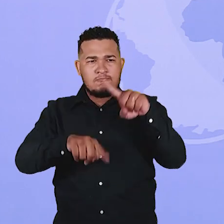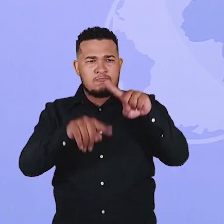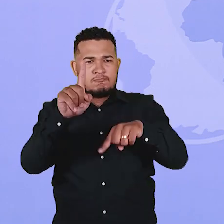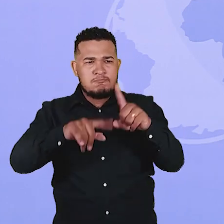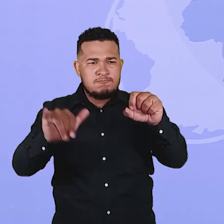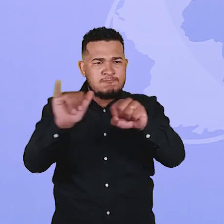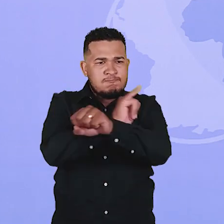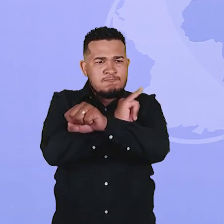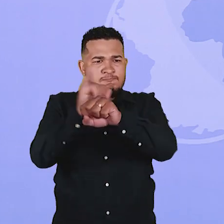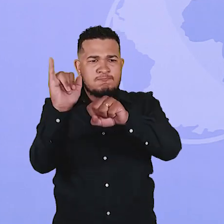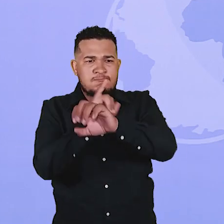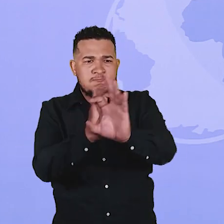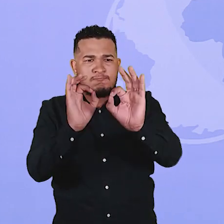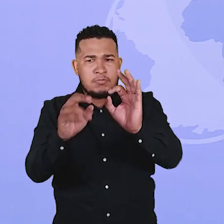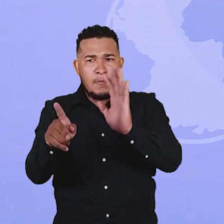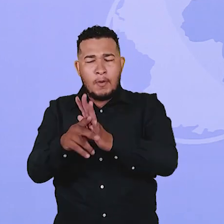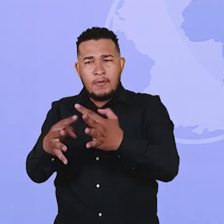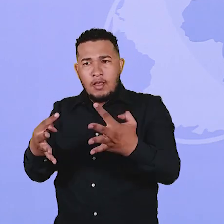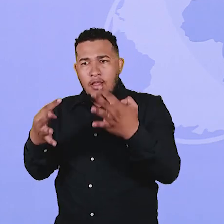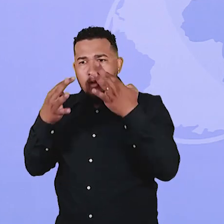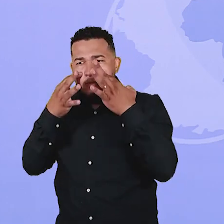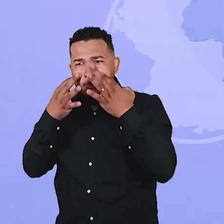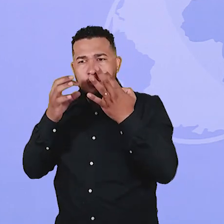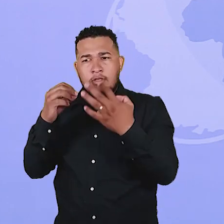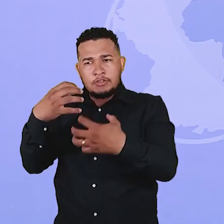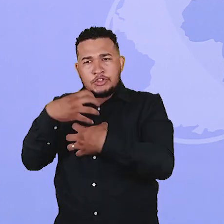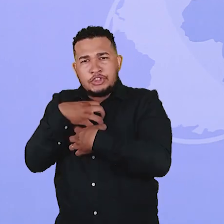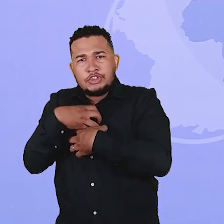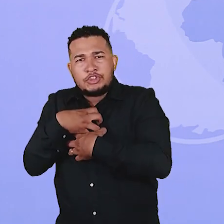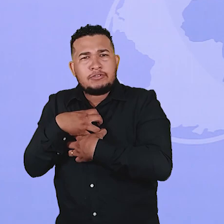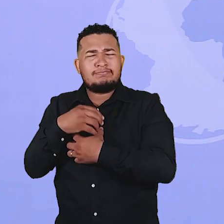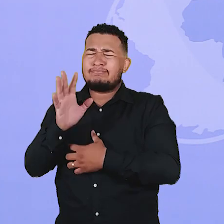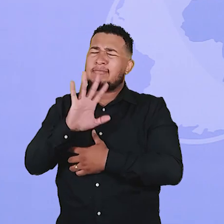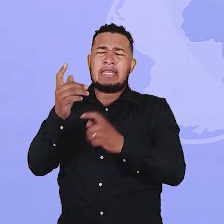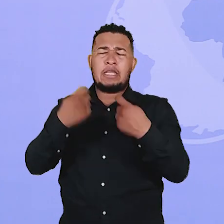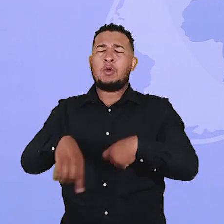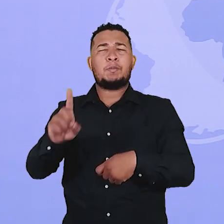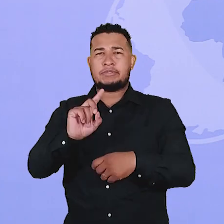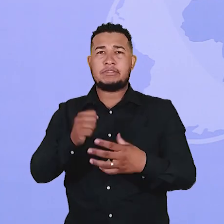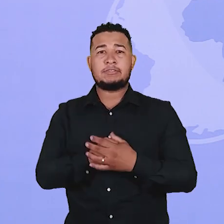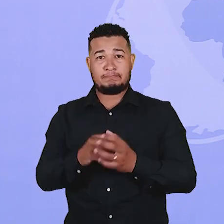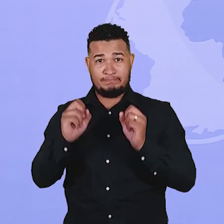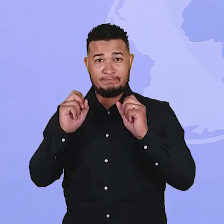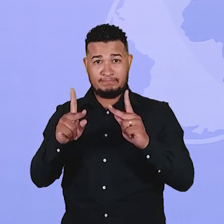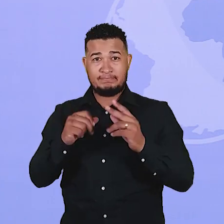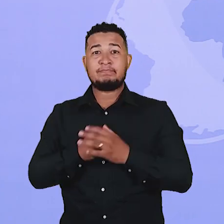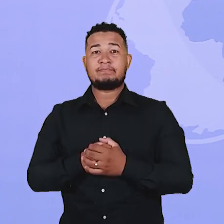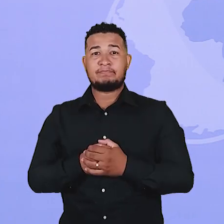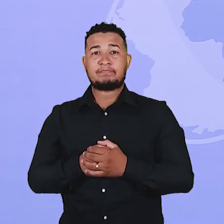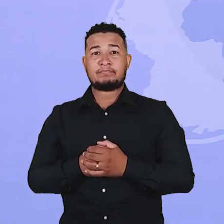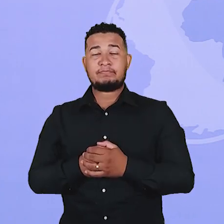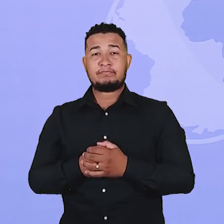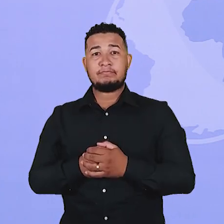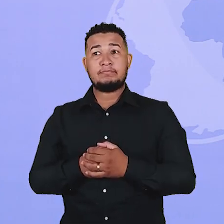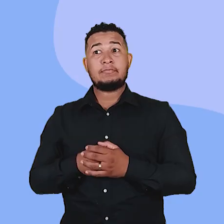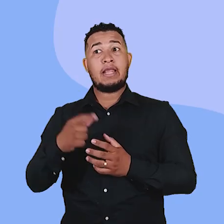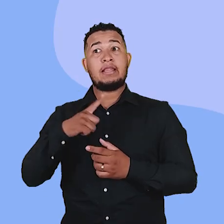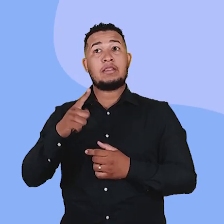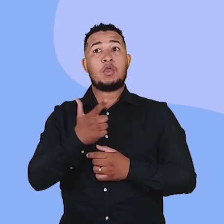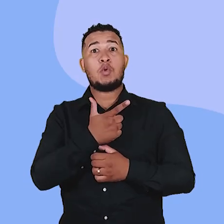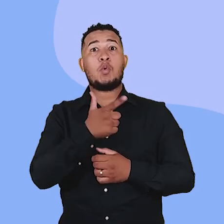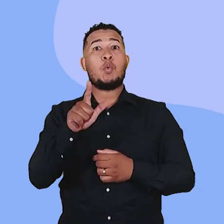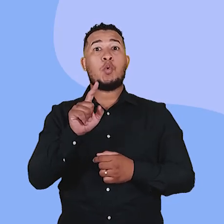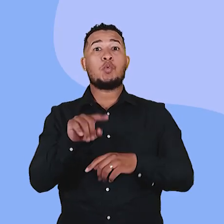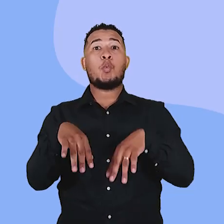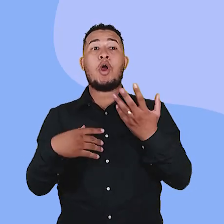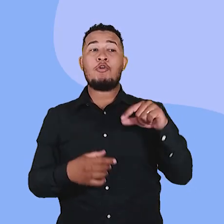aparato para conseguir enxergar, visualizar, sentir isso de maneira mais fácil, tranquilo? E aí vem um outro